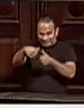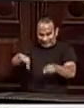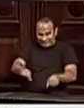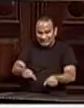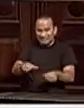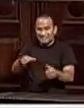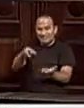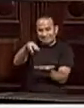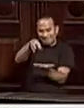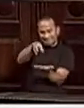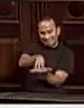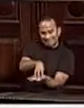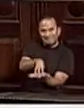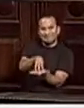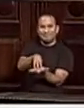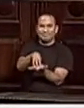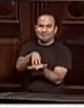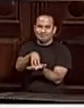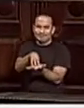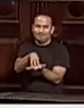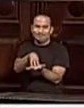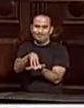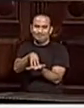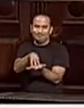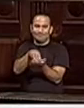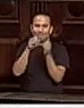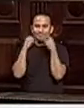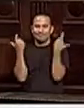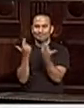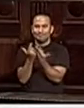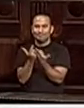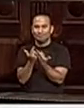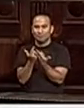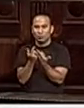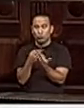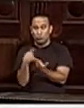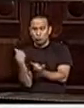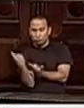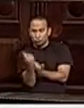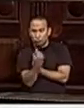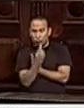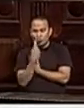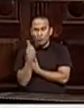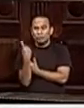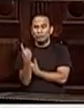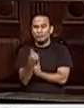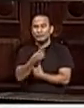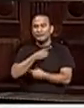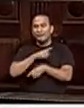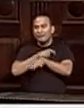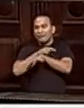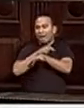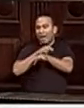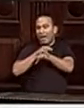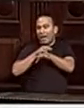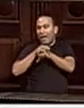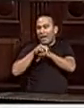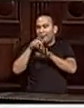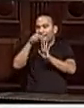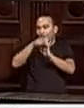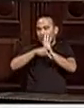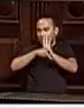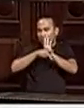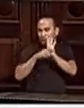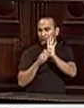no centro desta Assembleia Legislativa. O nosso mandato tem vários projetos